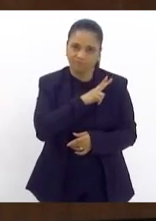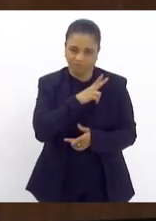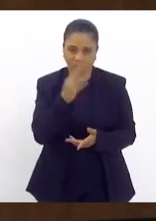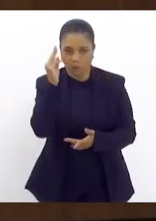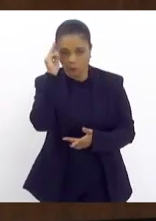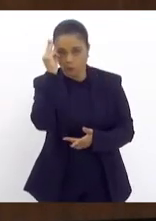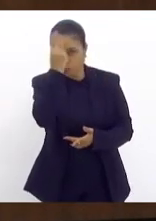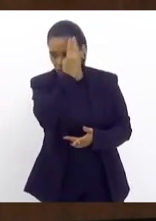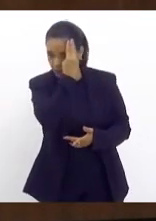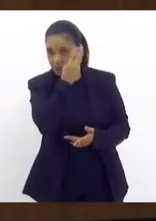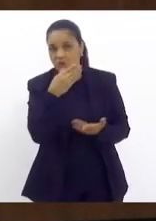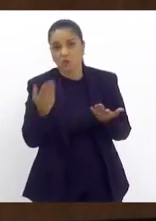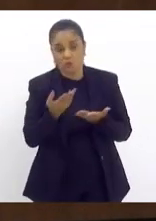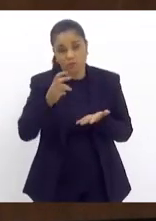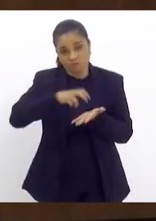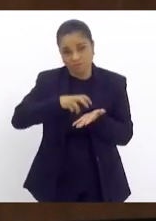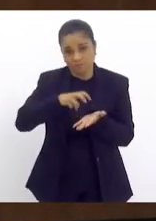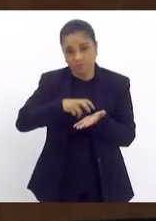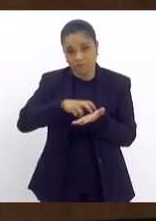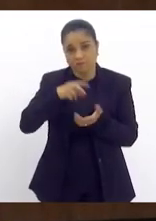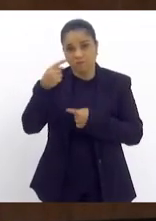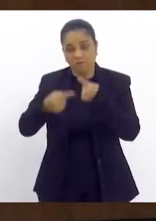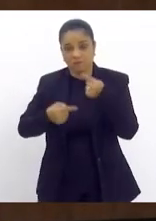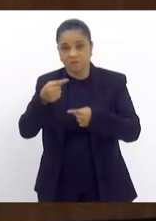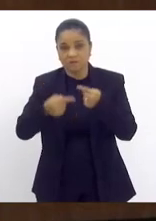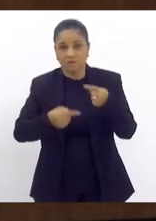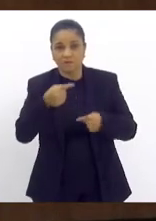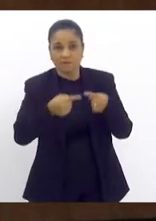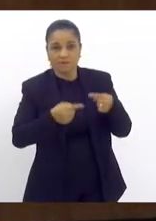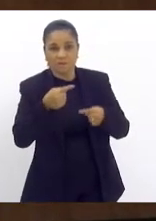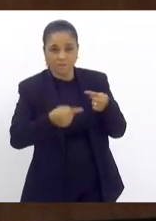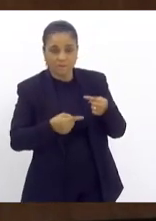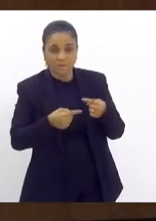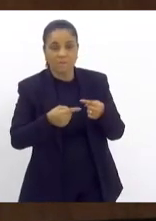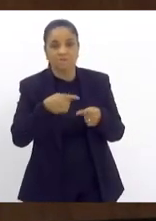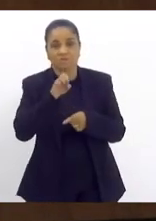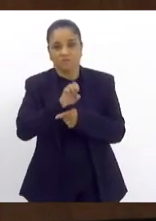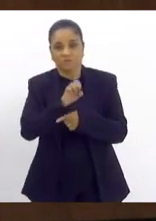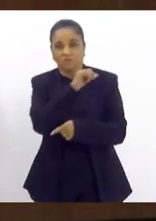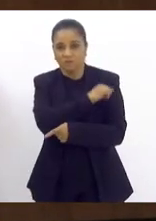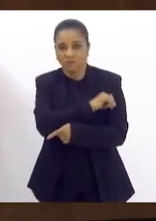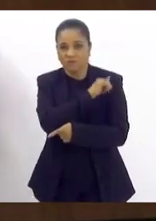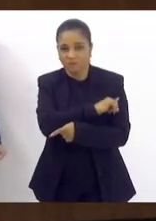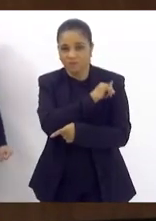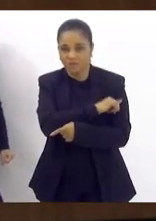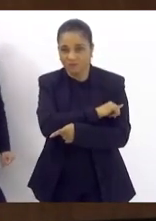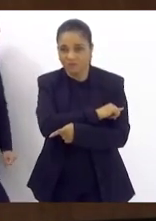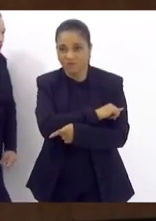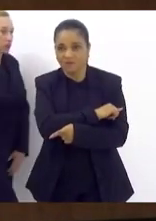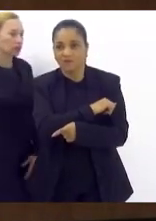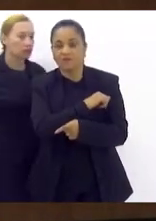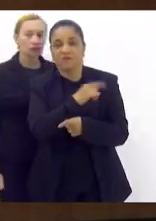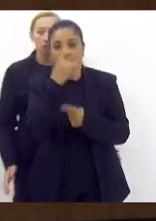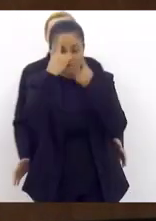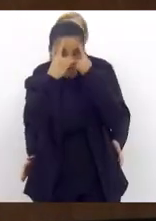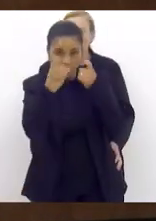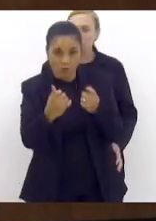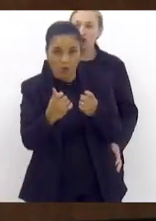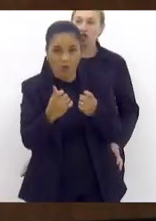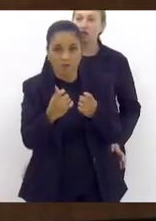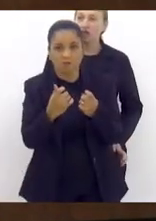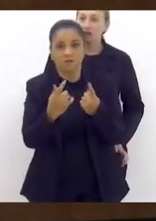tive a oportunidade de estar no debate na Universidade do Estado do Rio de Janeiro para falar sobre assédio e violência